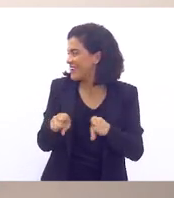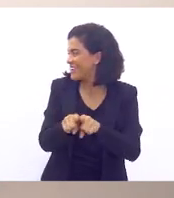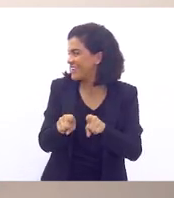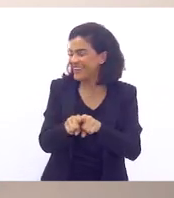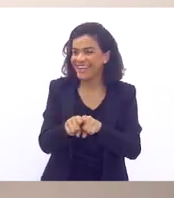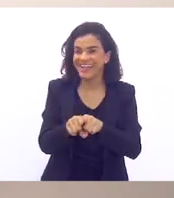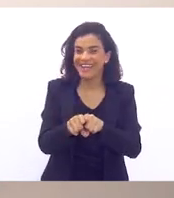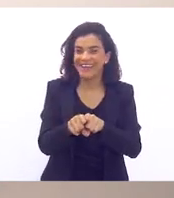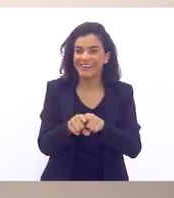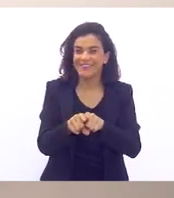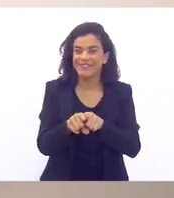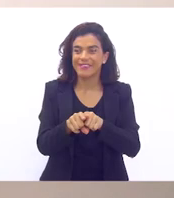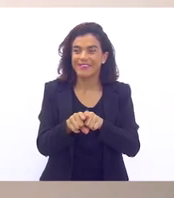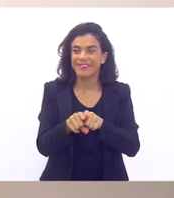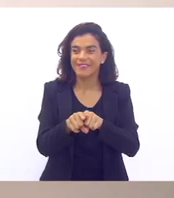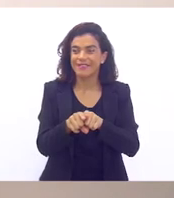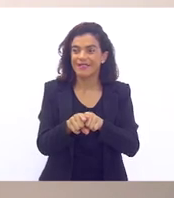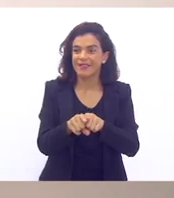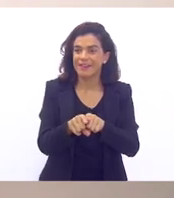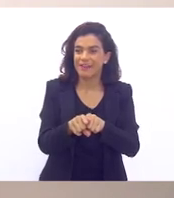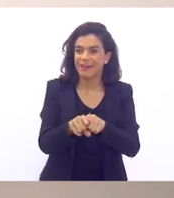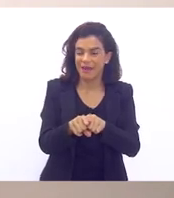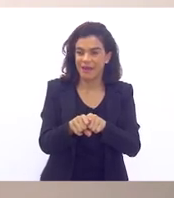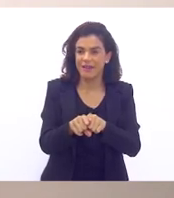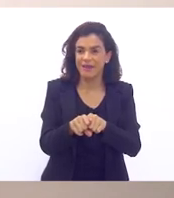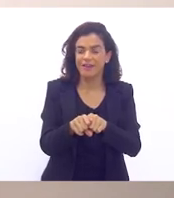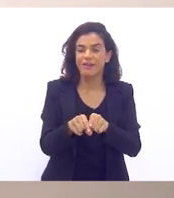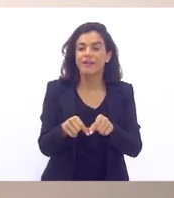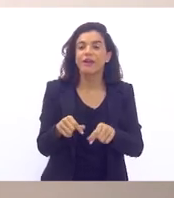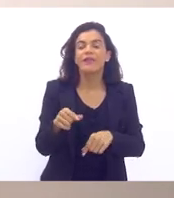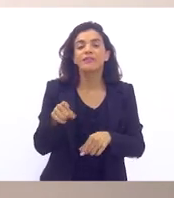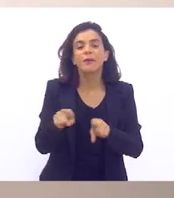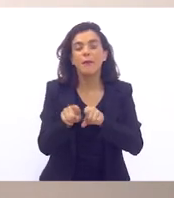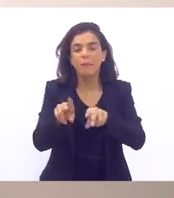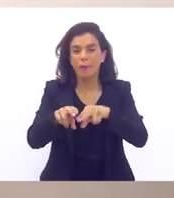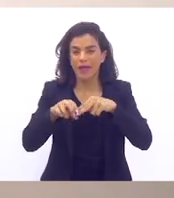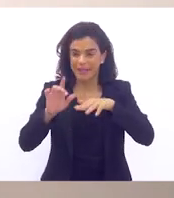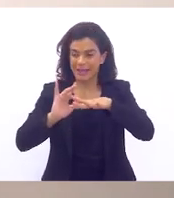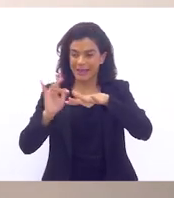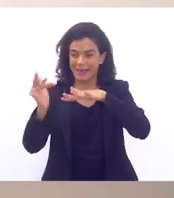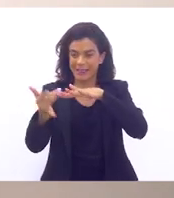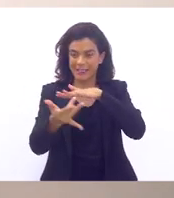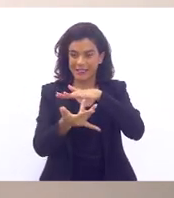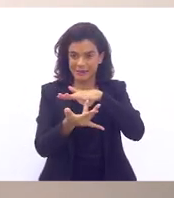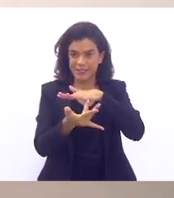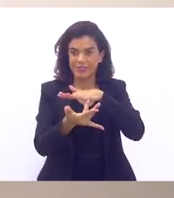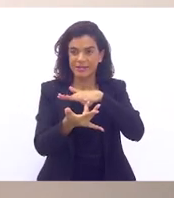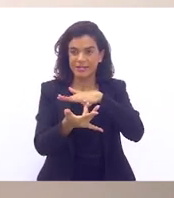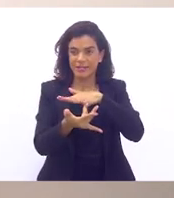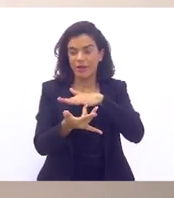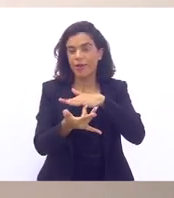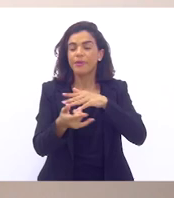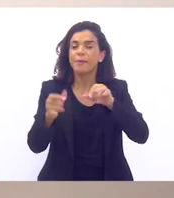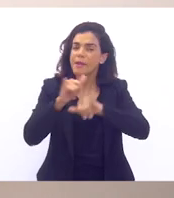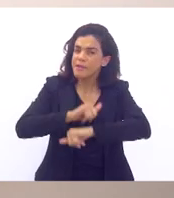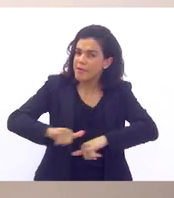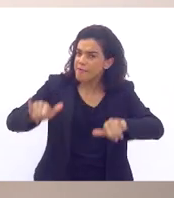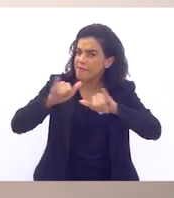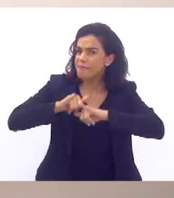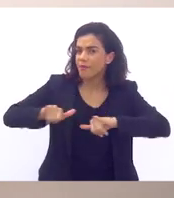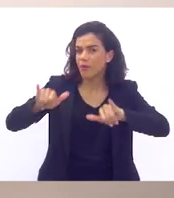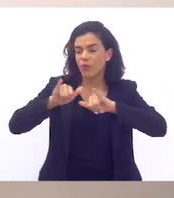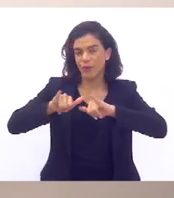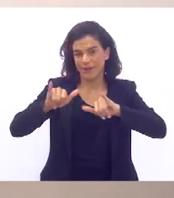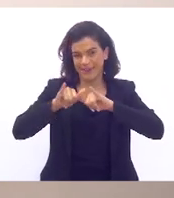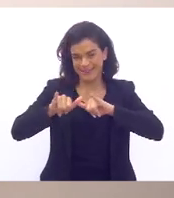nos proporcionou que através da rede social abraçou essa causa e também divulga de forma ímpar